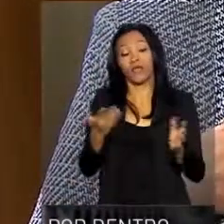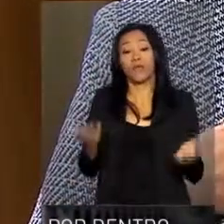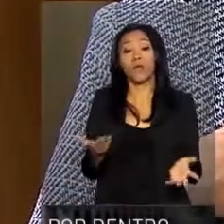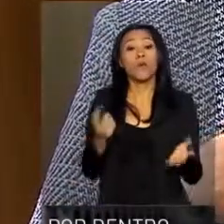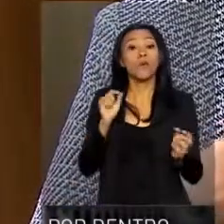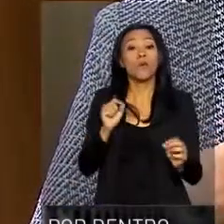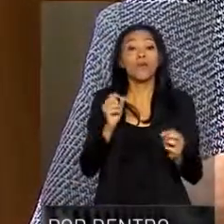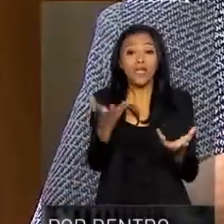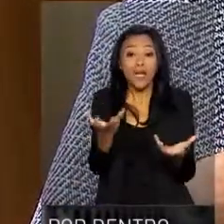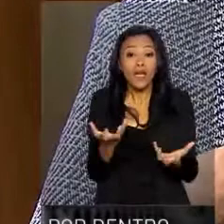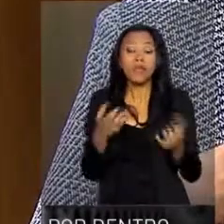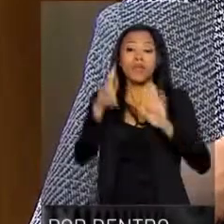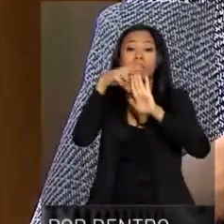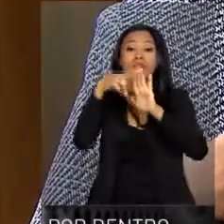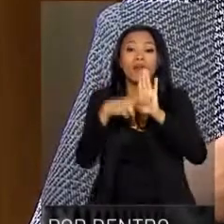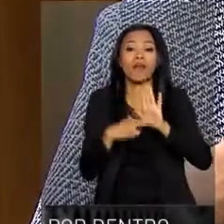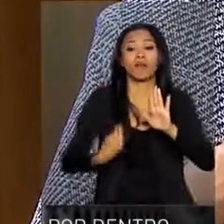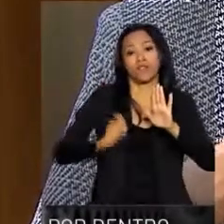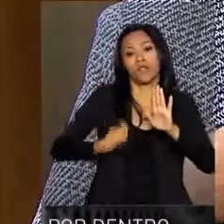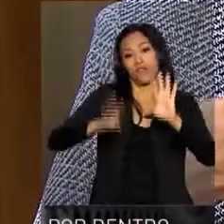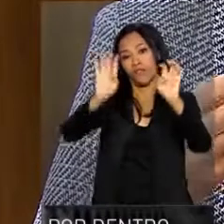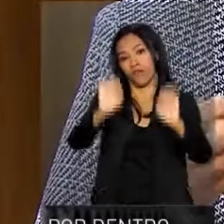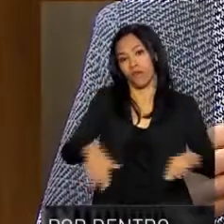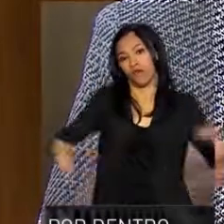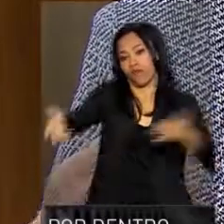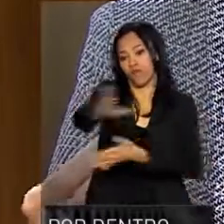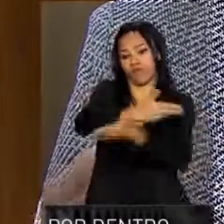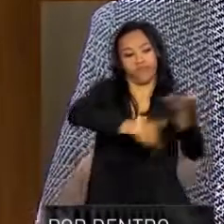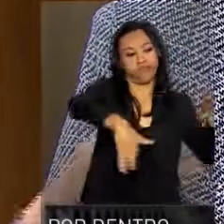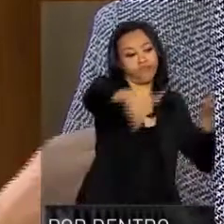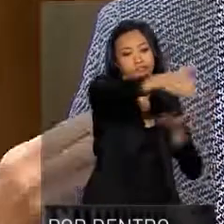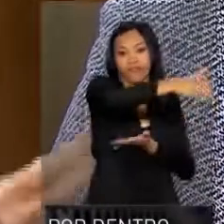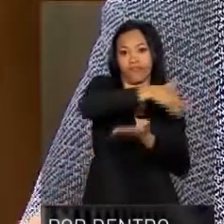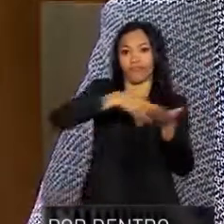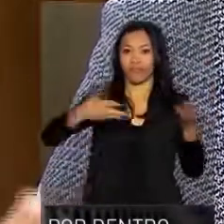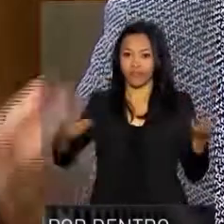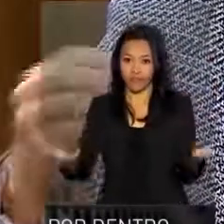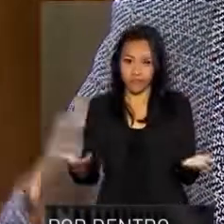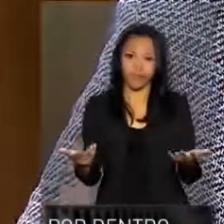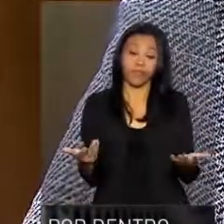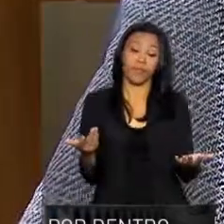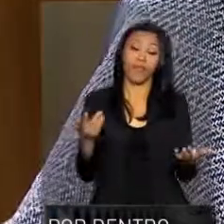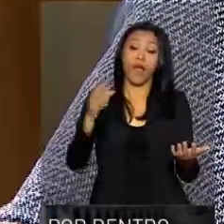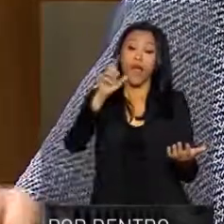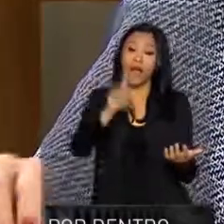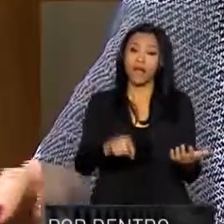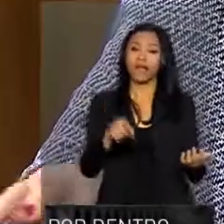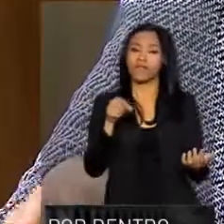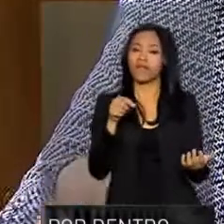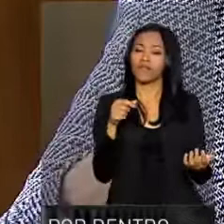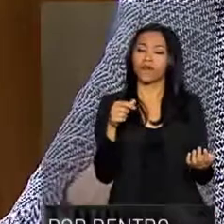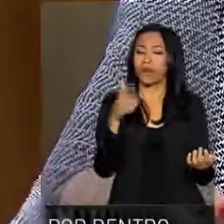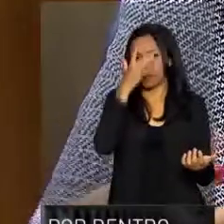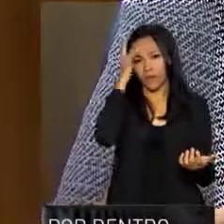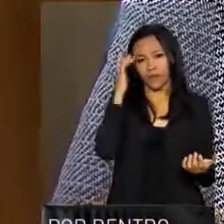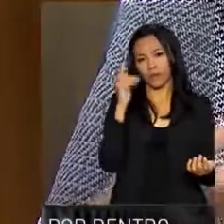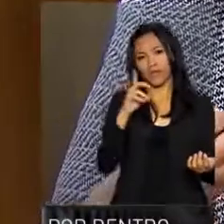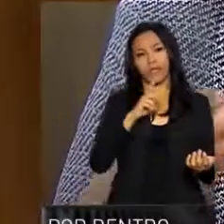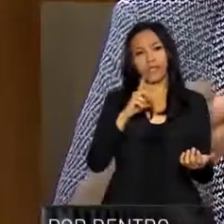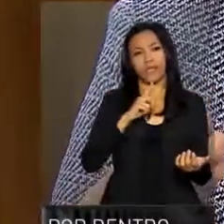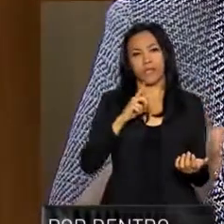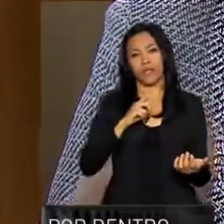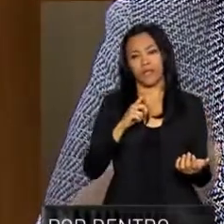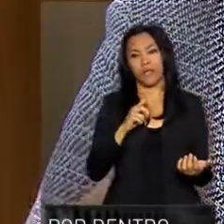mudança de comportamento sabe aí entra é de que vem desde você ter uma uma mulher